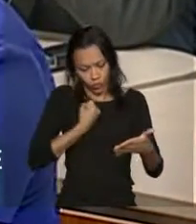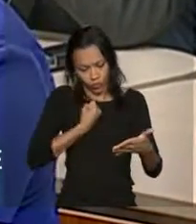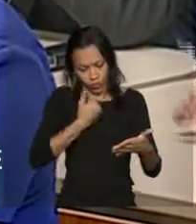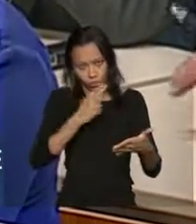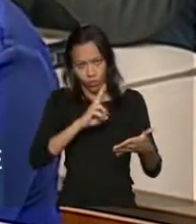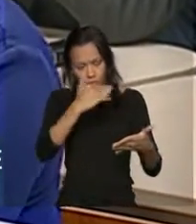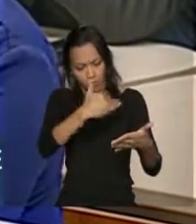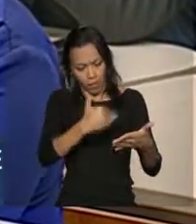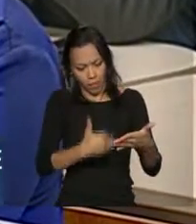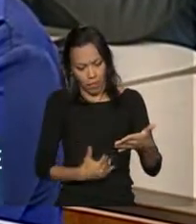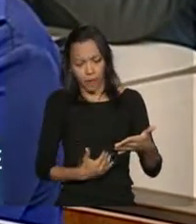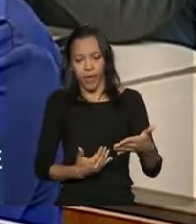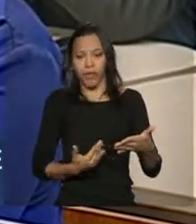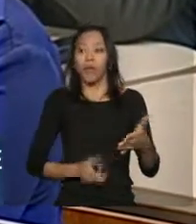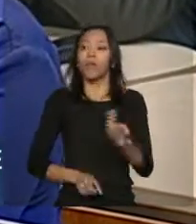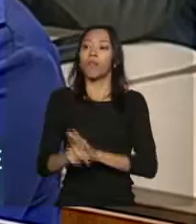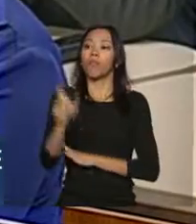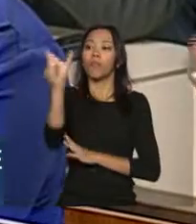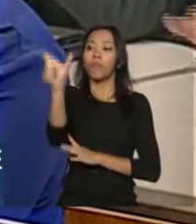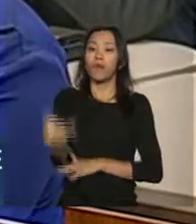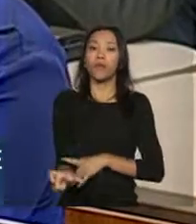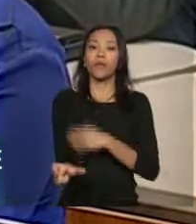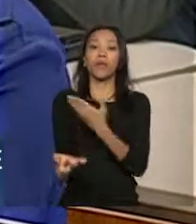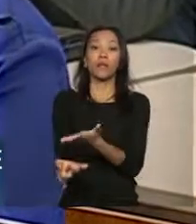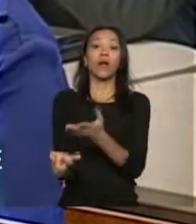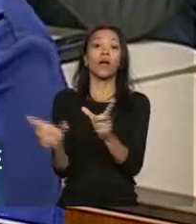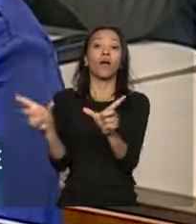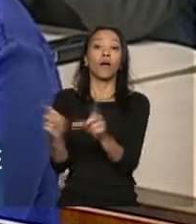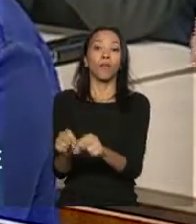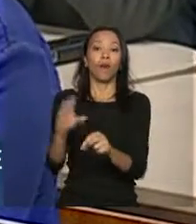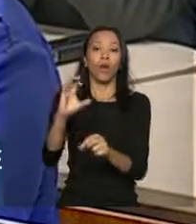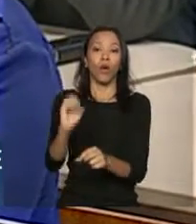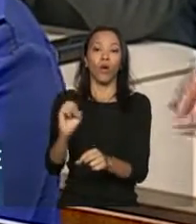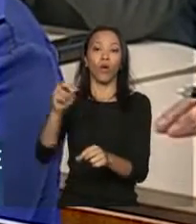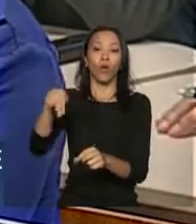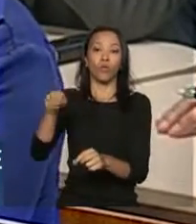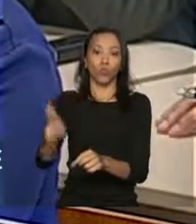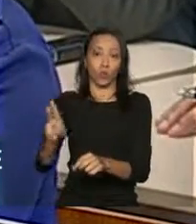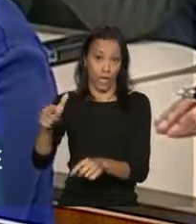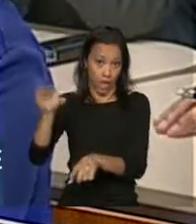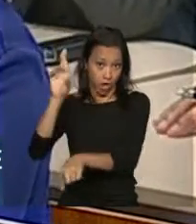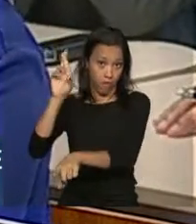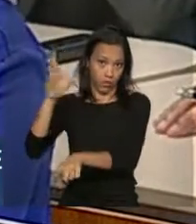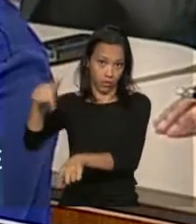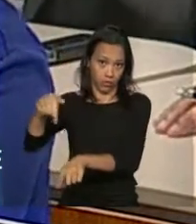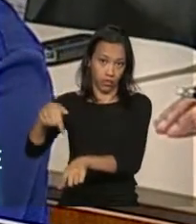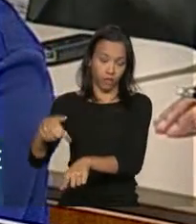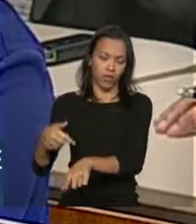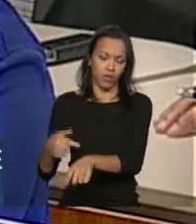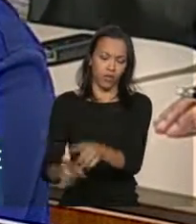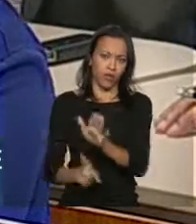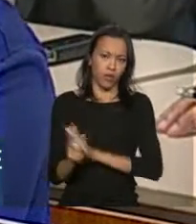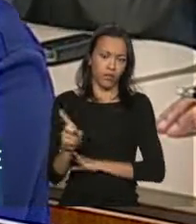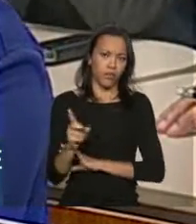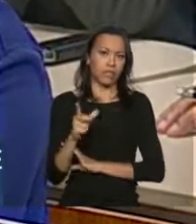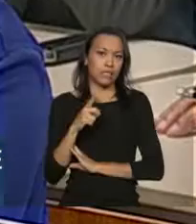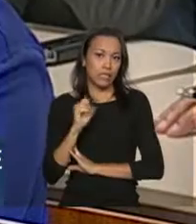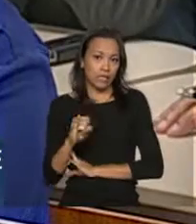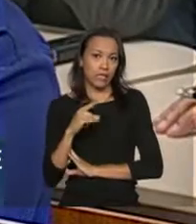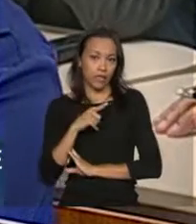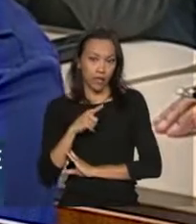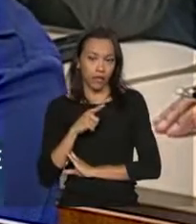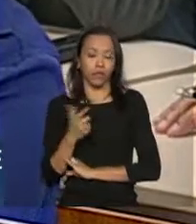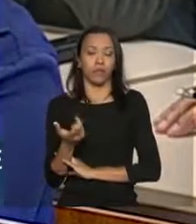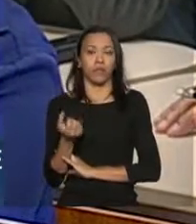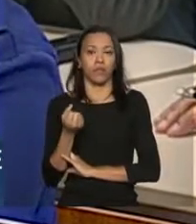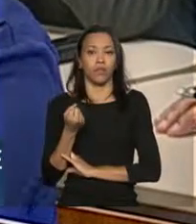Para o representante das Nações Unidas, seria correto, então, já que existem estimativas de